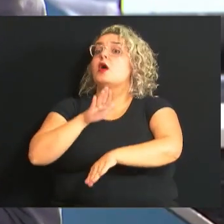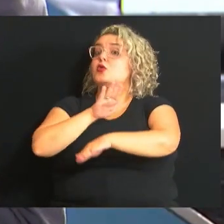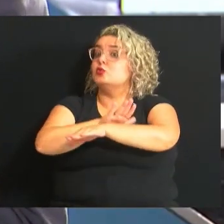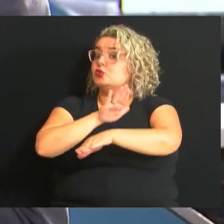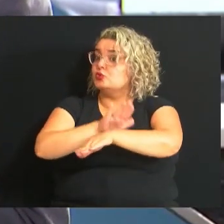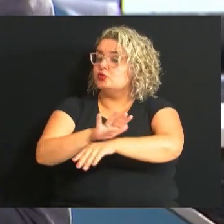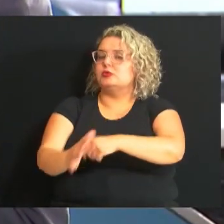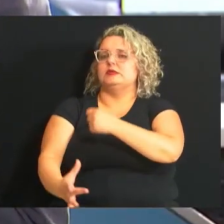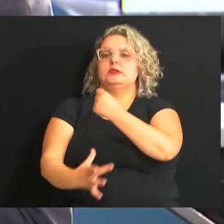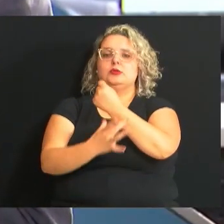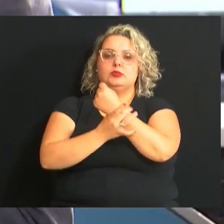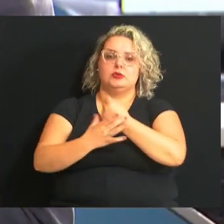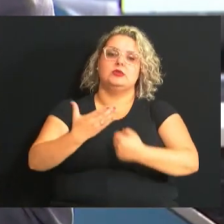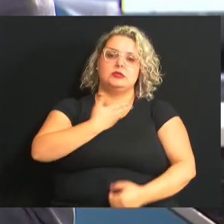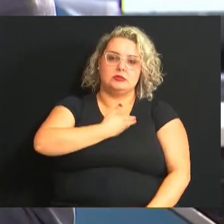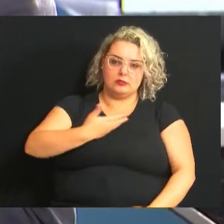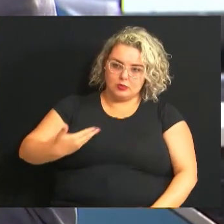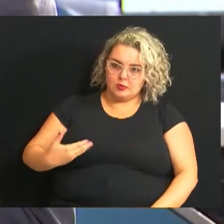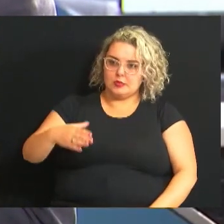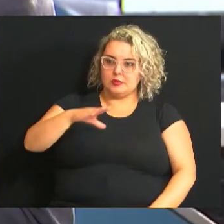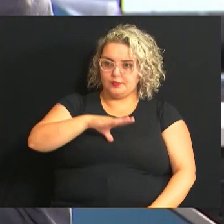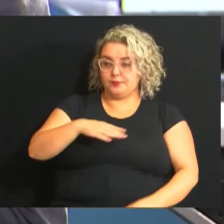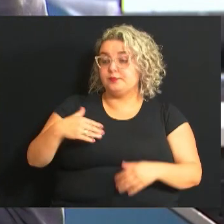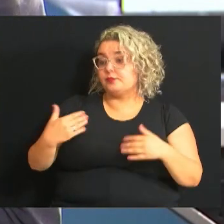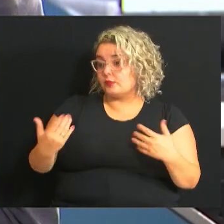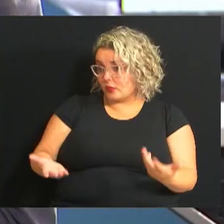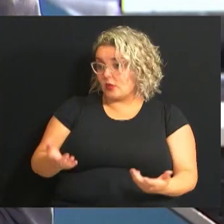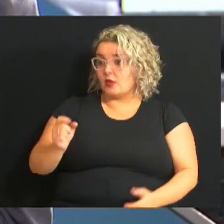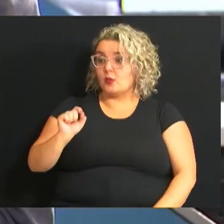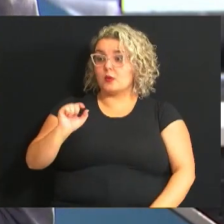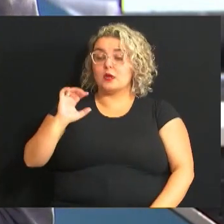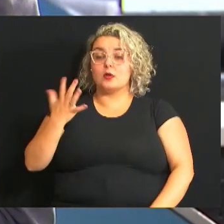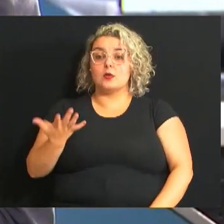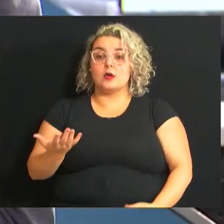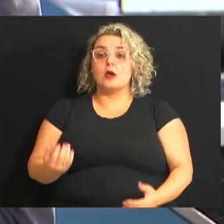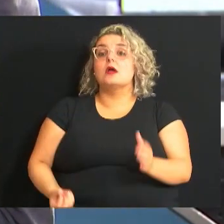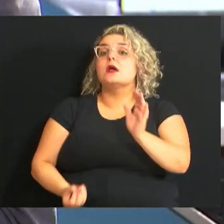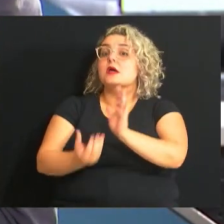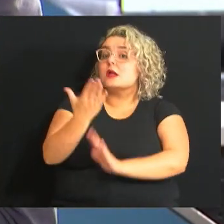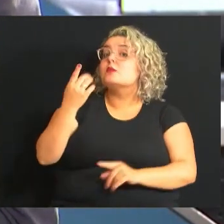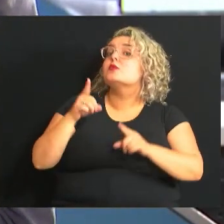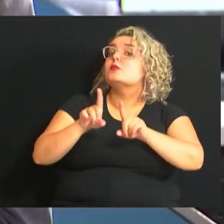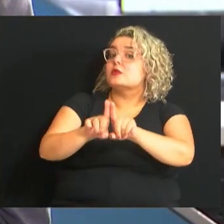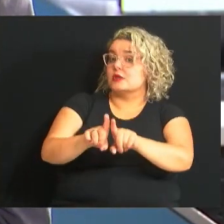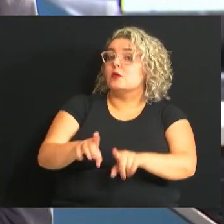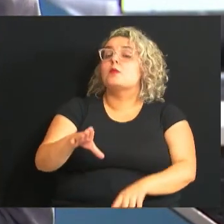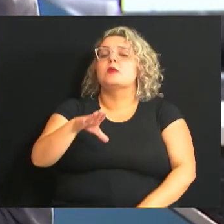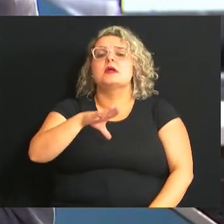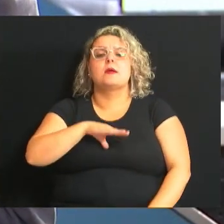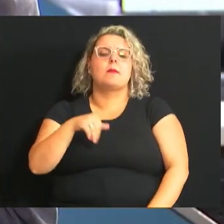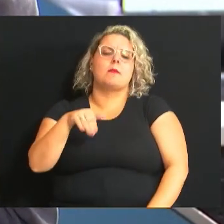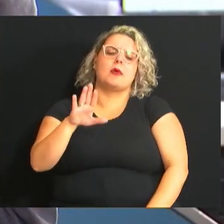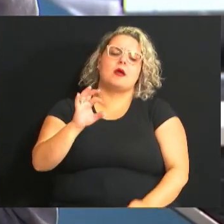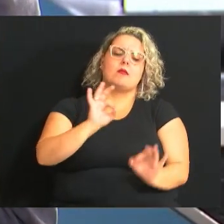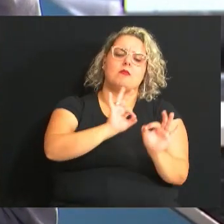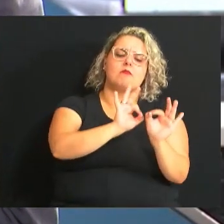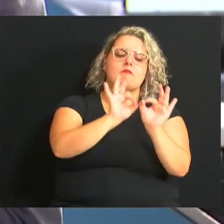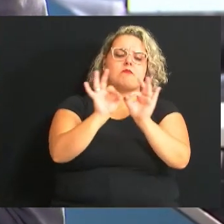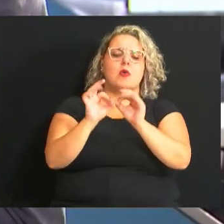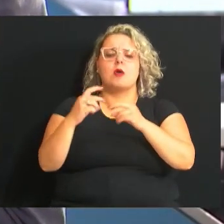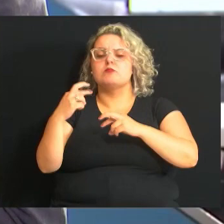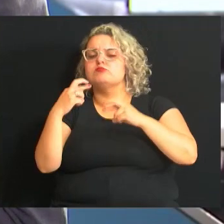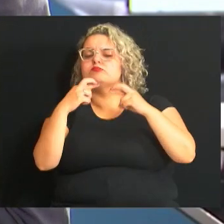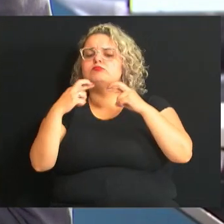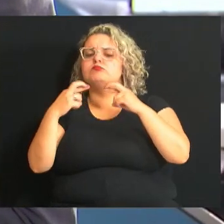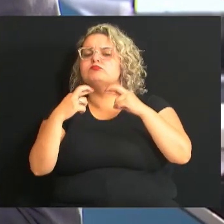município. Ou seja, a partir do momento que nós montamos essa parceria, nós conseguimos ter uma cidade muito mais monitorada, não importando a região